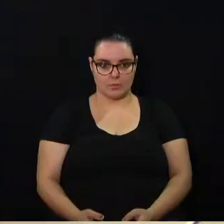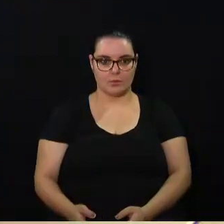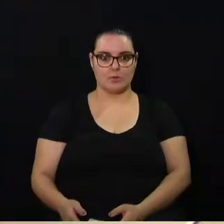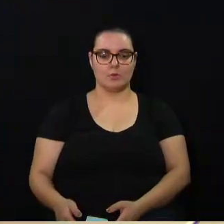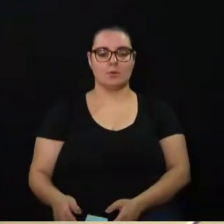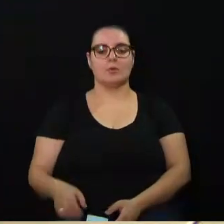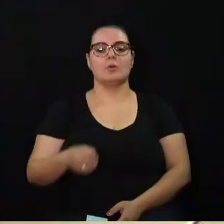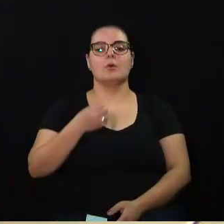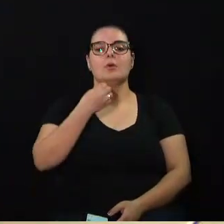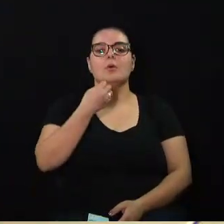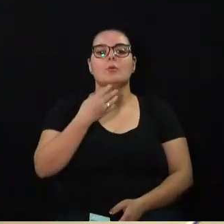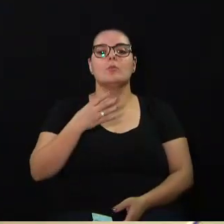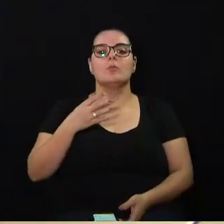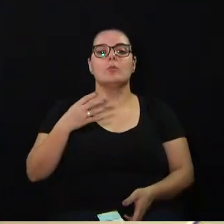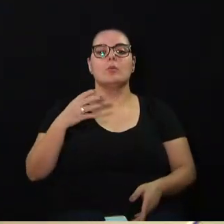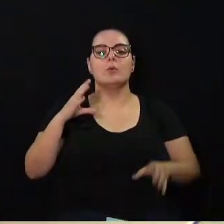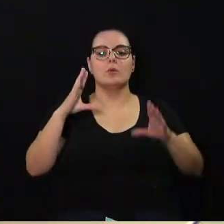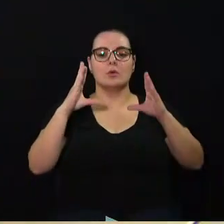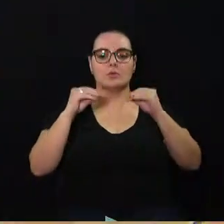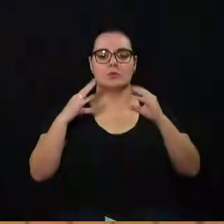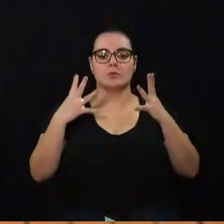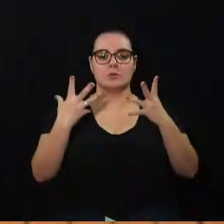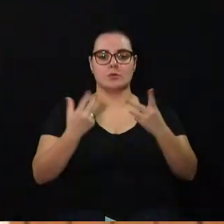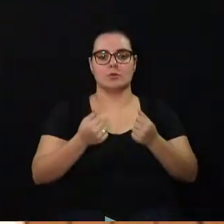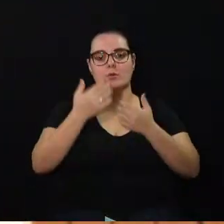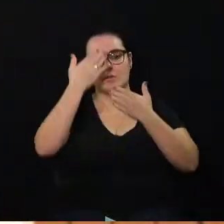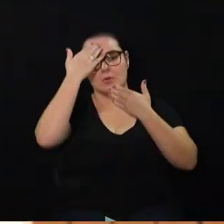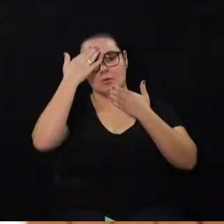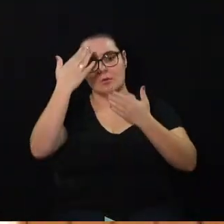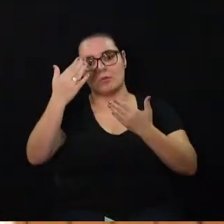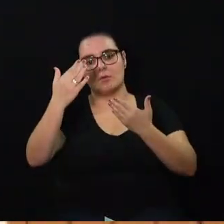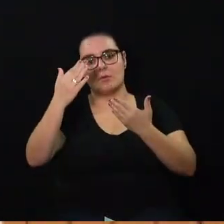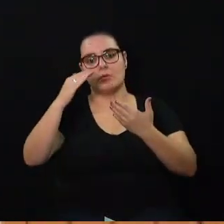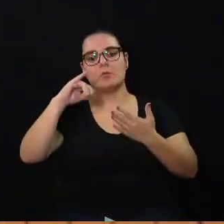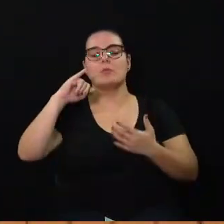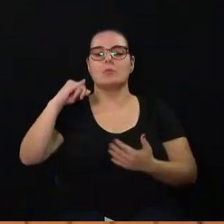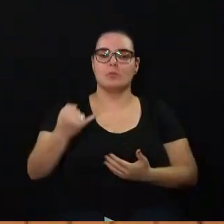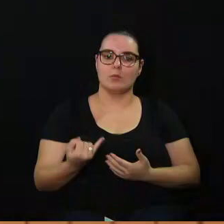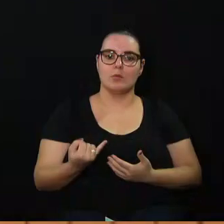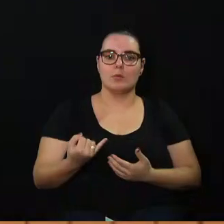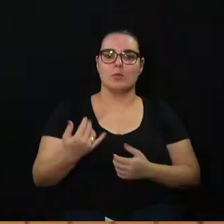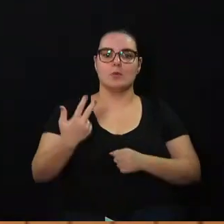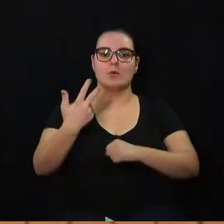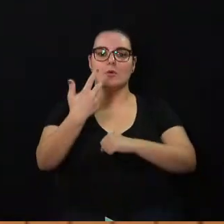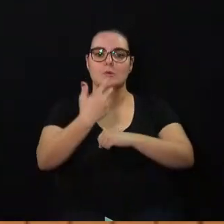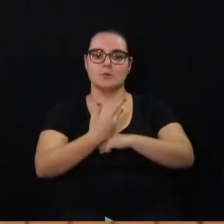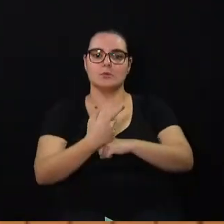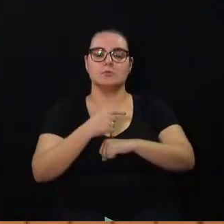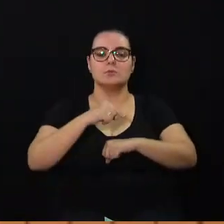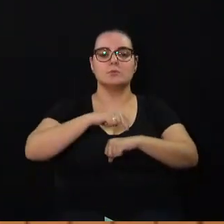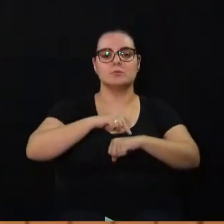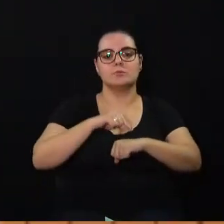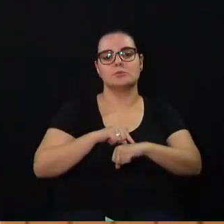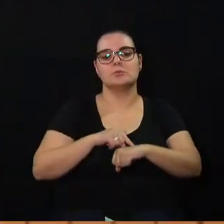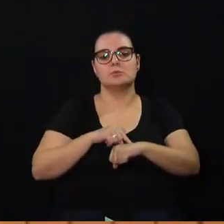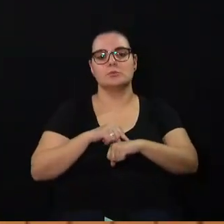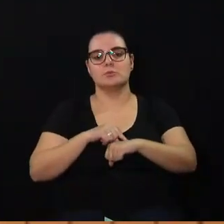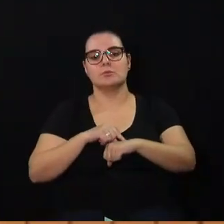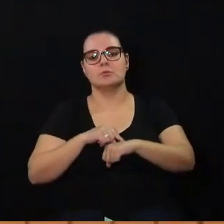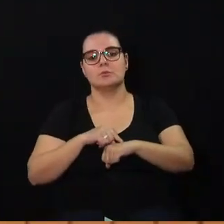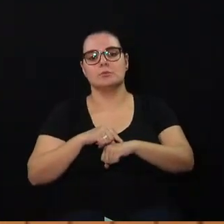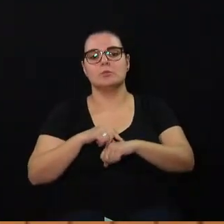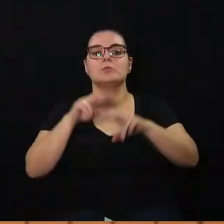boa noite a todos muito obrigada pela pela oportunidade pelo tempo despendido ao